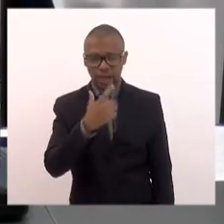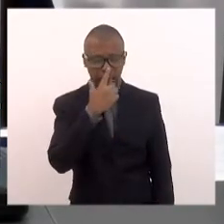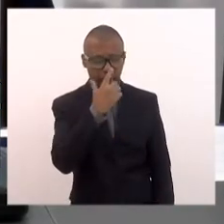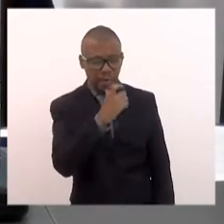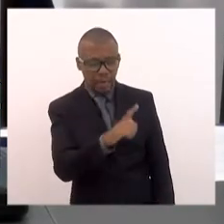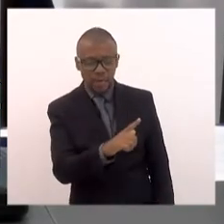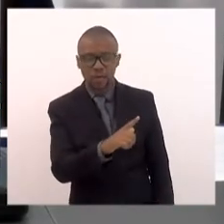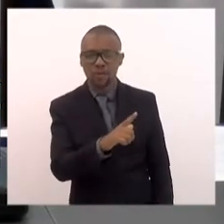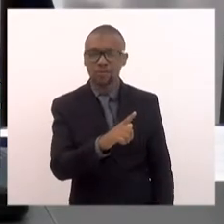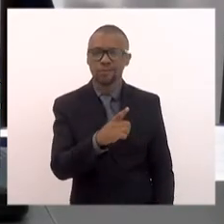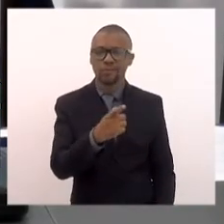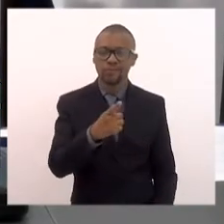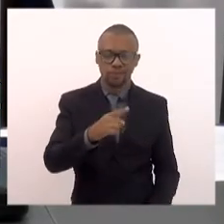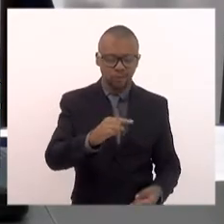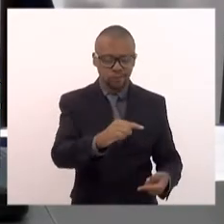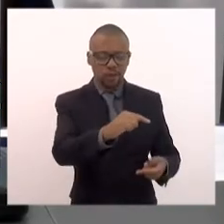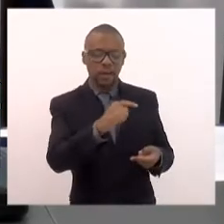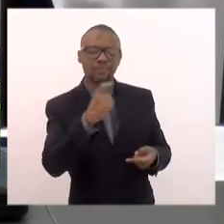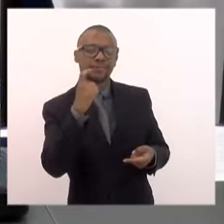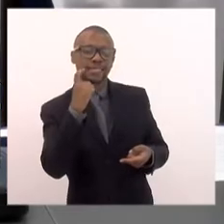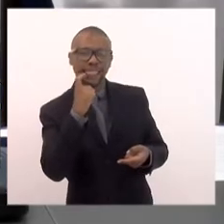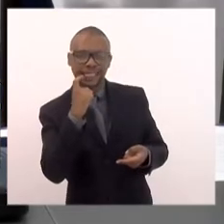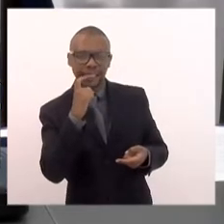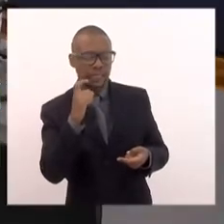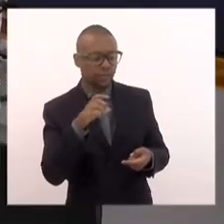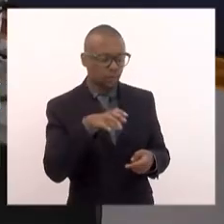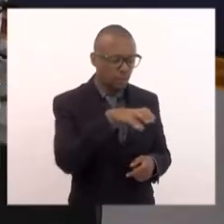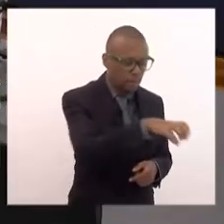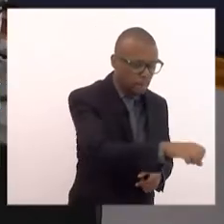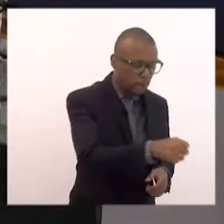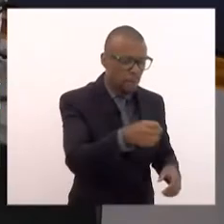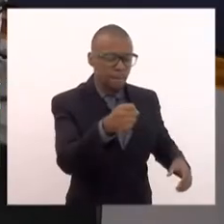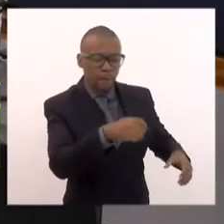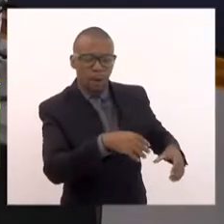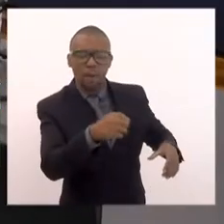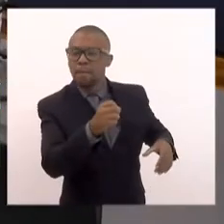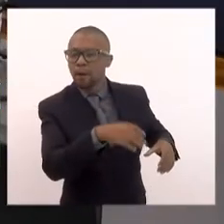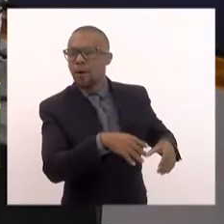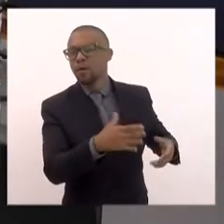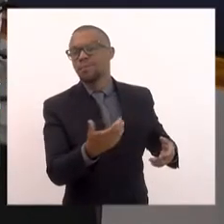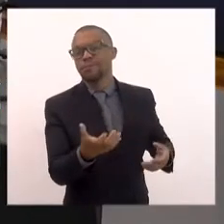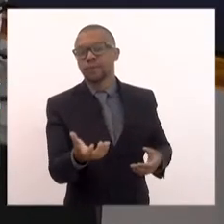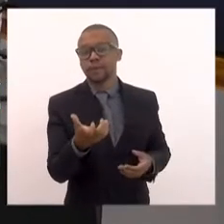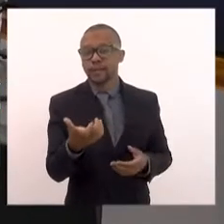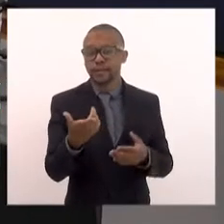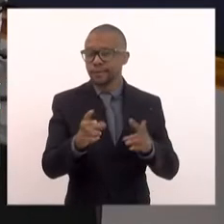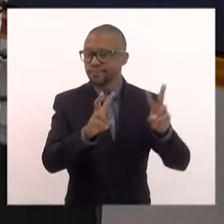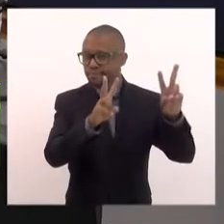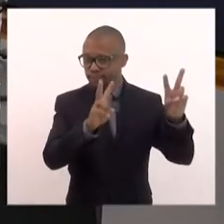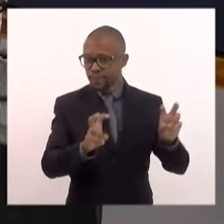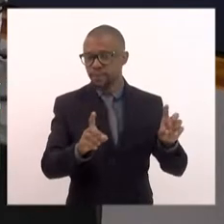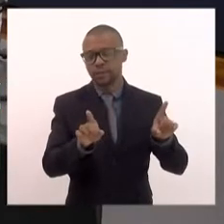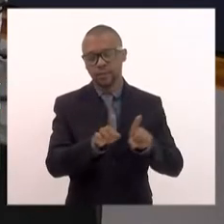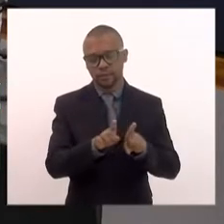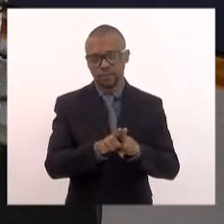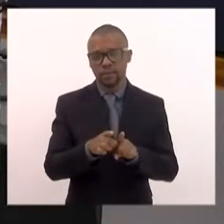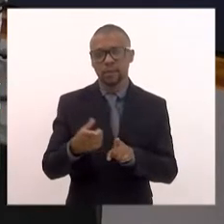de trabalho. Então, queria também fazer menção a esse diploma legal. Quero também mencionar